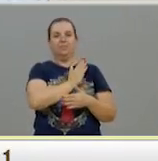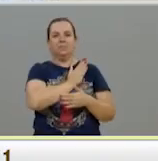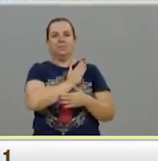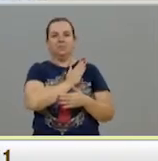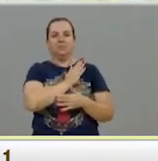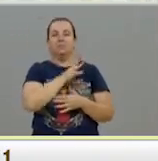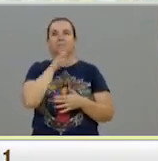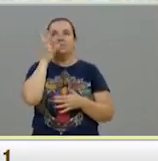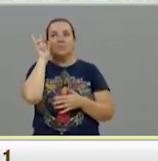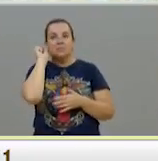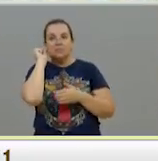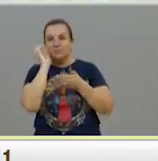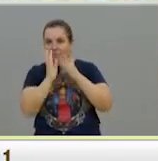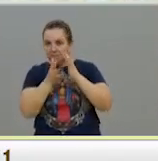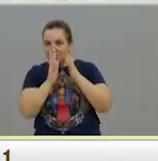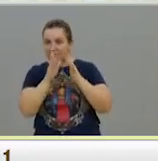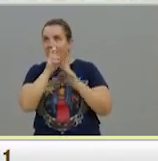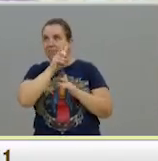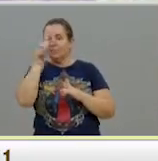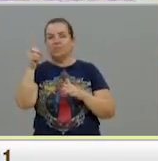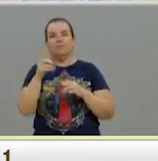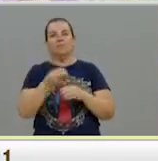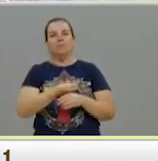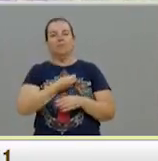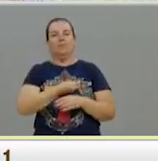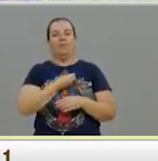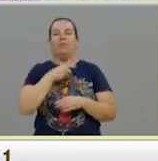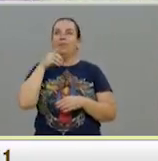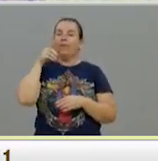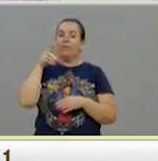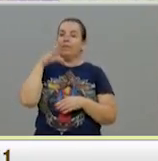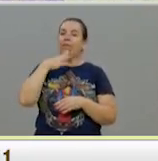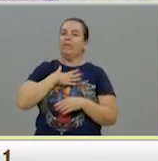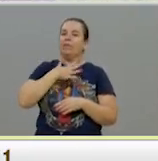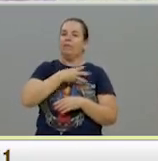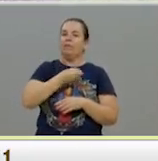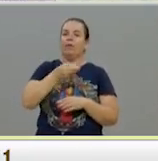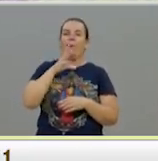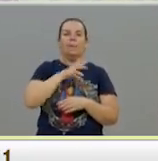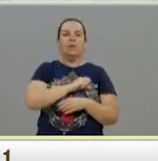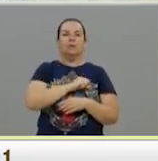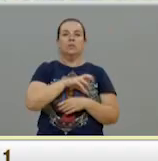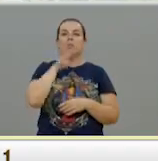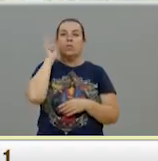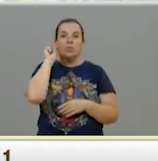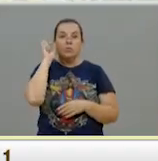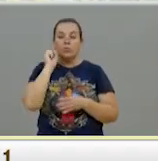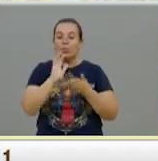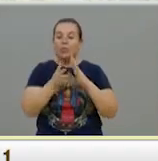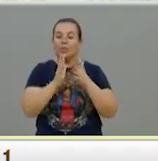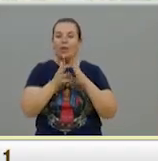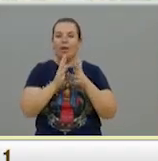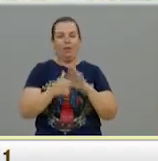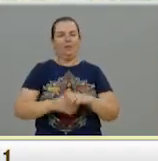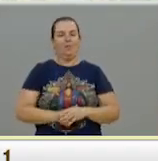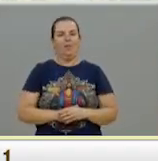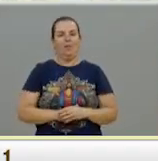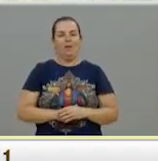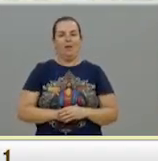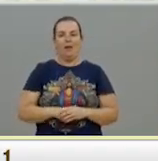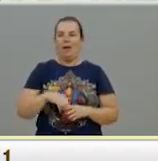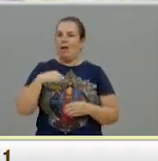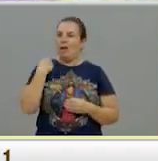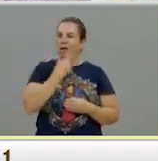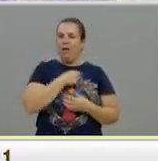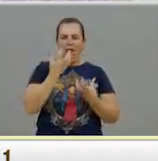na vida. Este é o meu filho amado, escutai-o. Nós não queremos escutar, nós